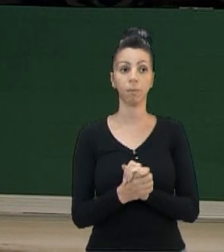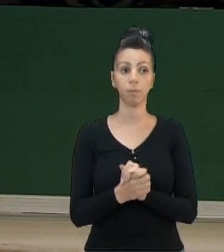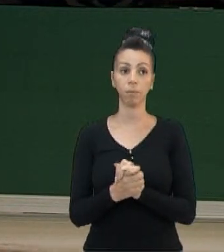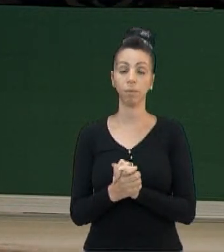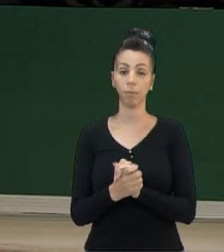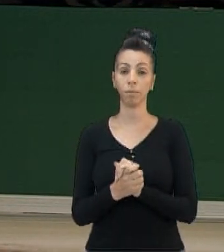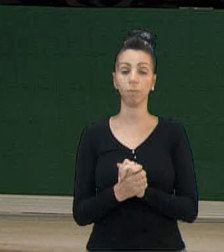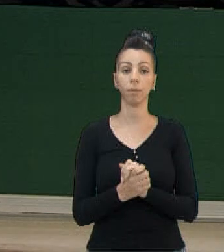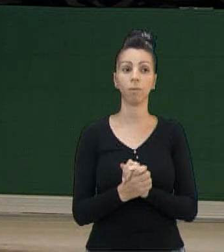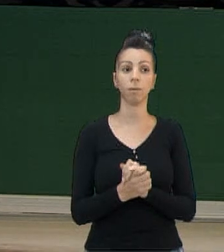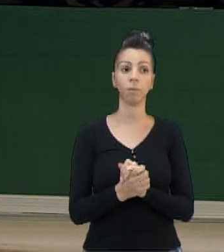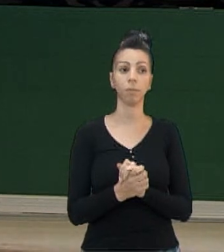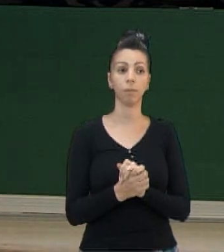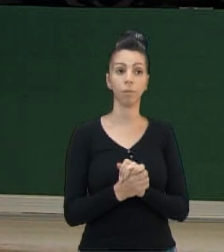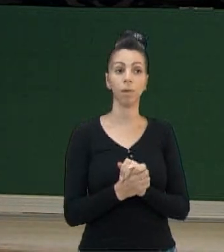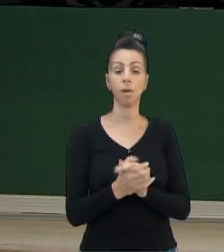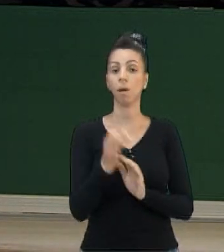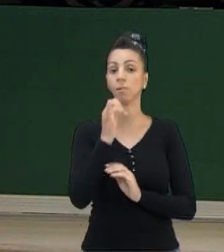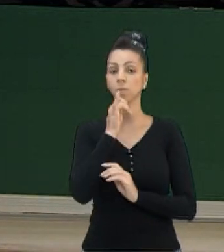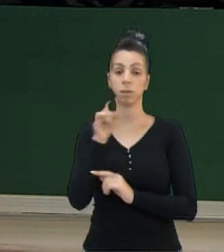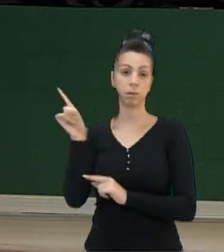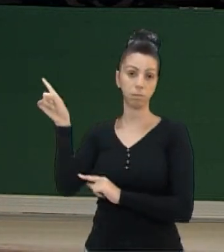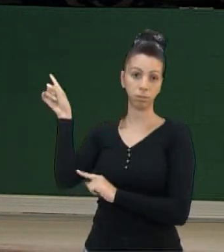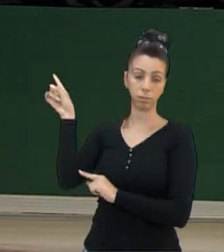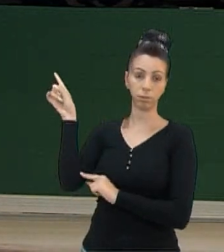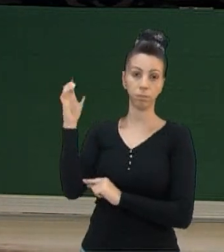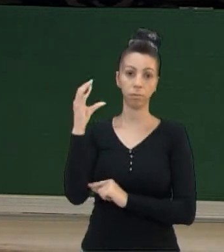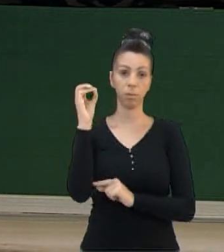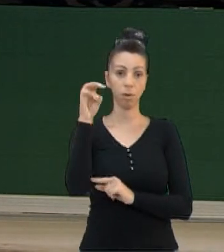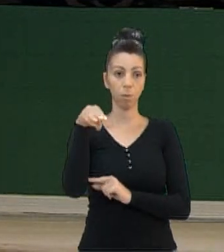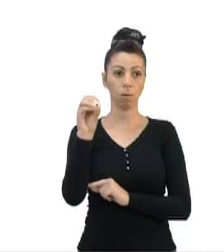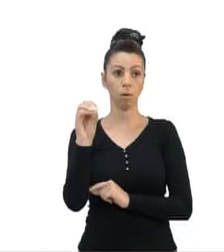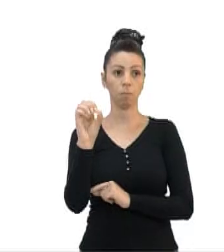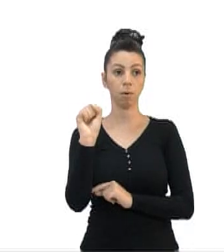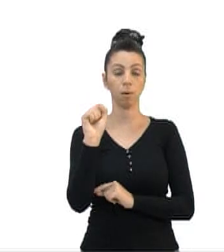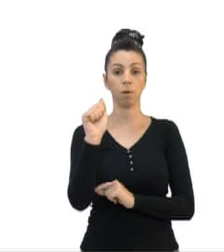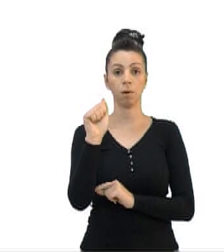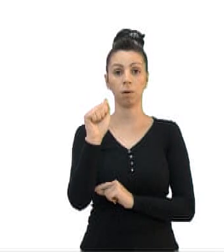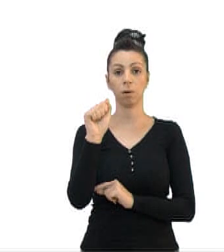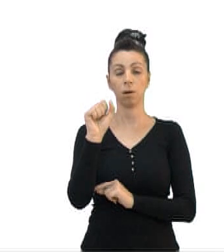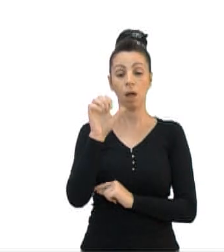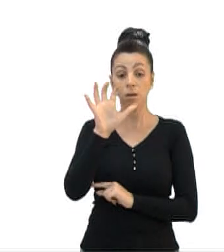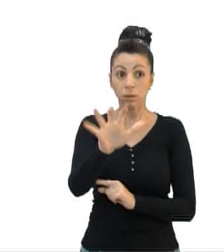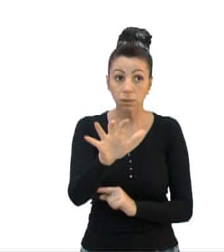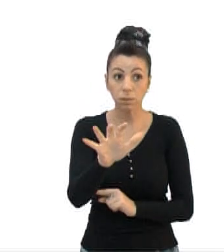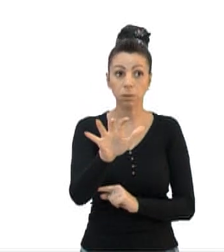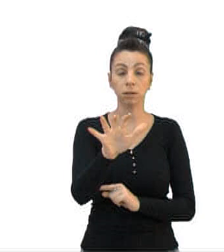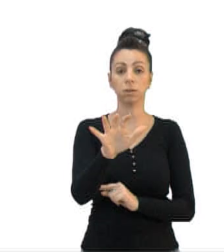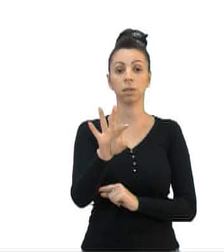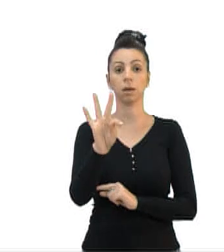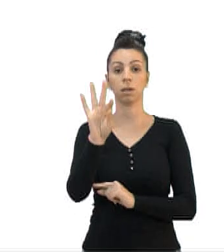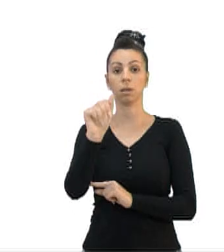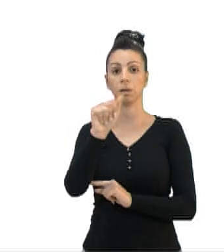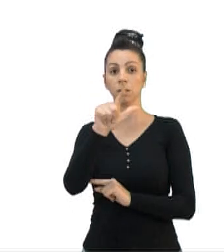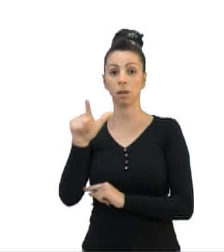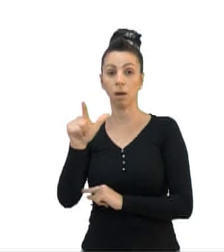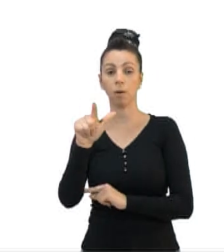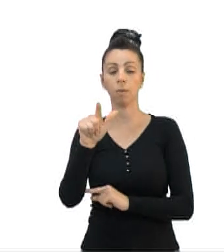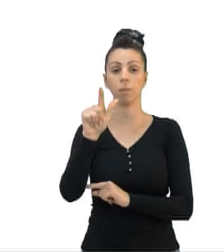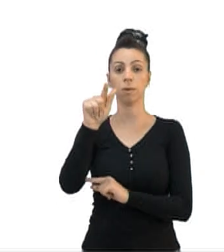tal qual, tá? O exemplo ali que a gente tem. Personificação, tem bastante quando a gente dá